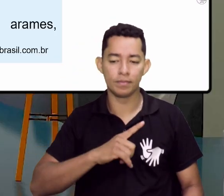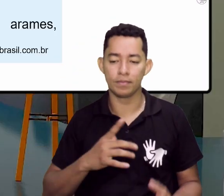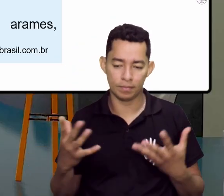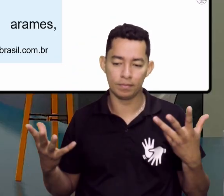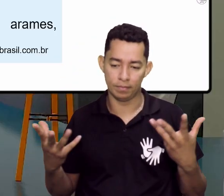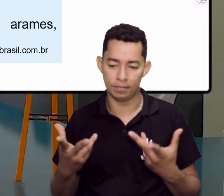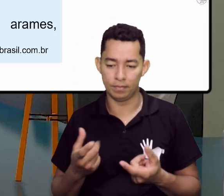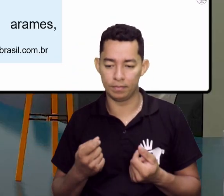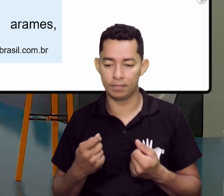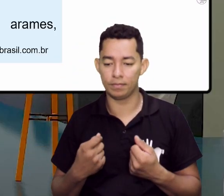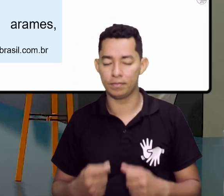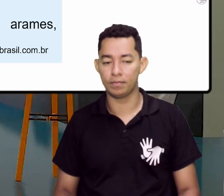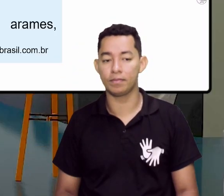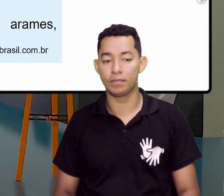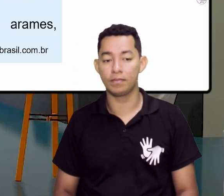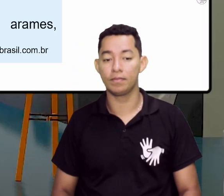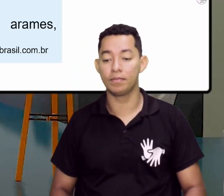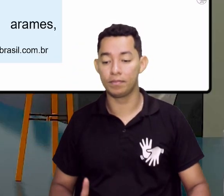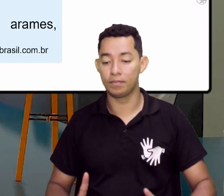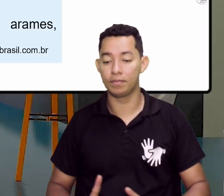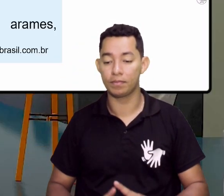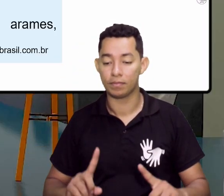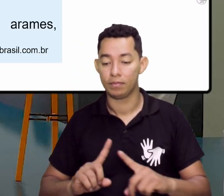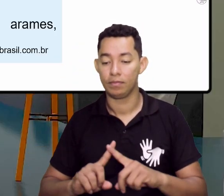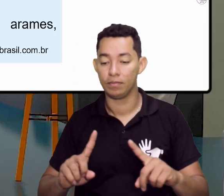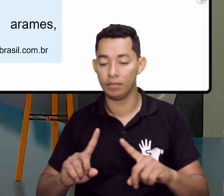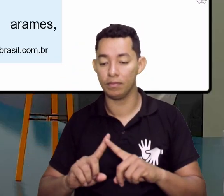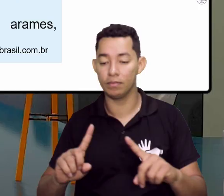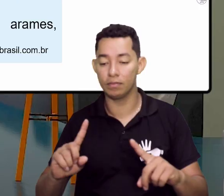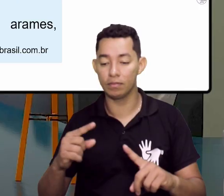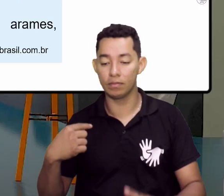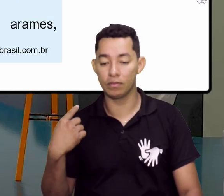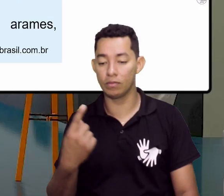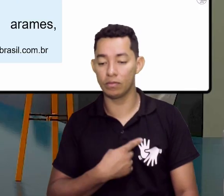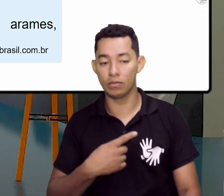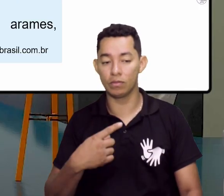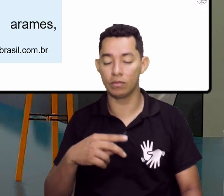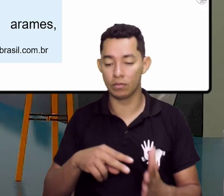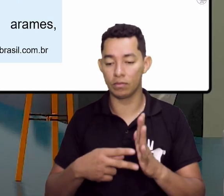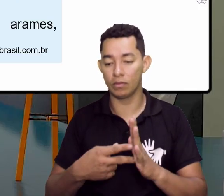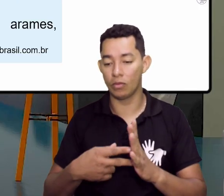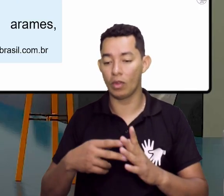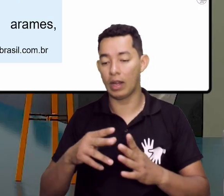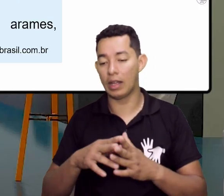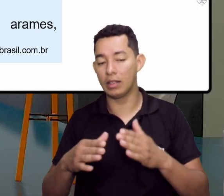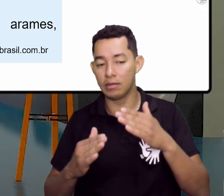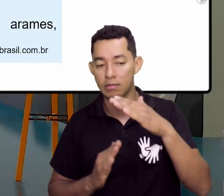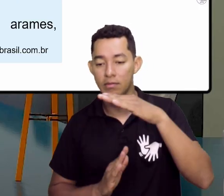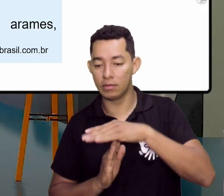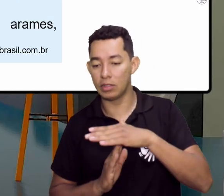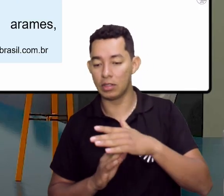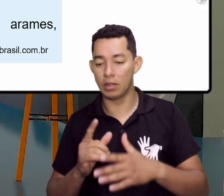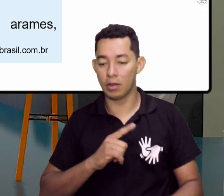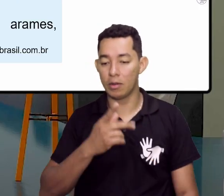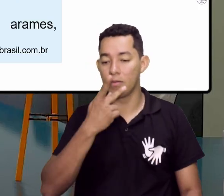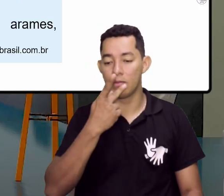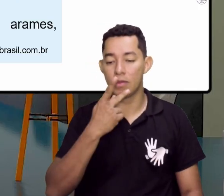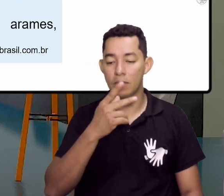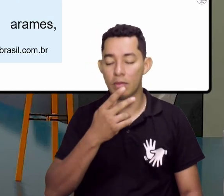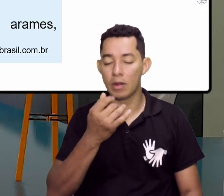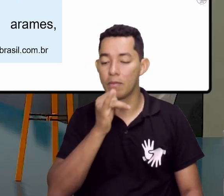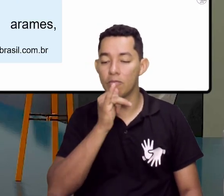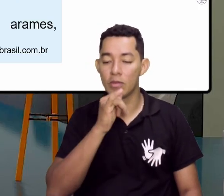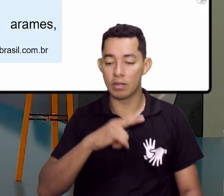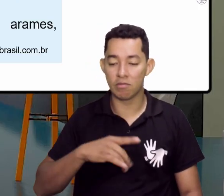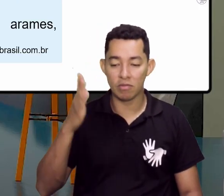os nossos sentidos são limitados. Tem gente que é mais bonito e tem outros que são mais ou menos, né? Como